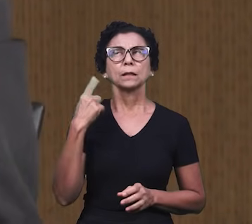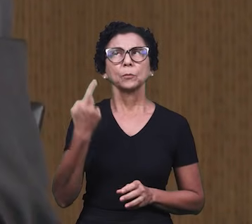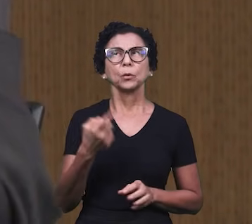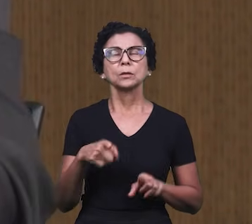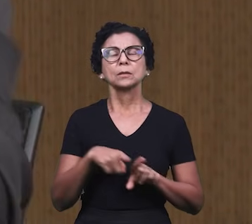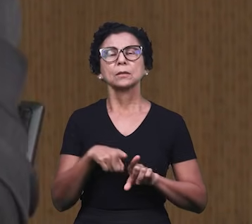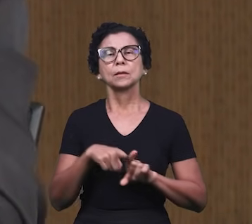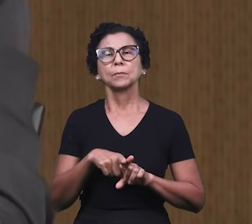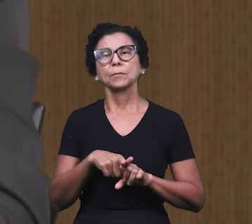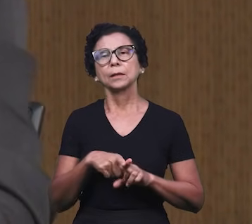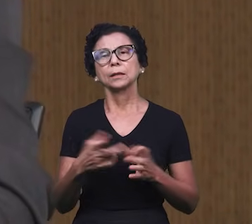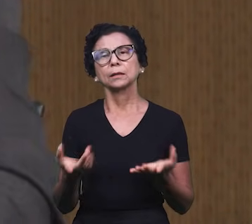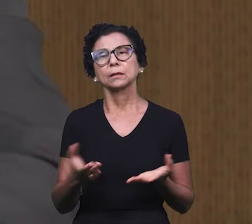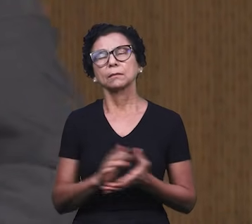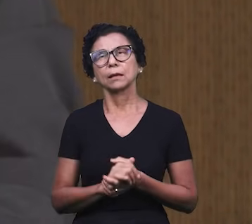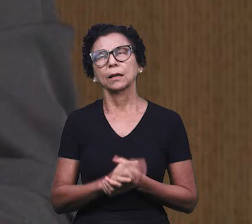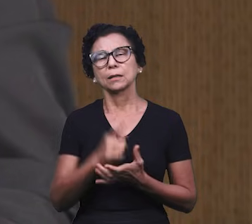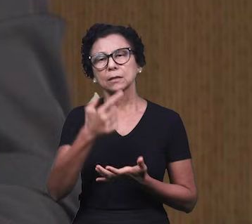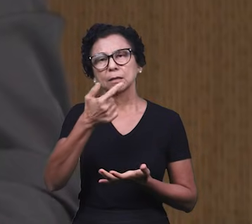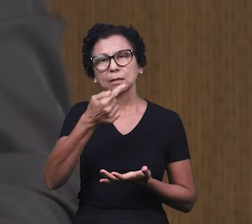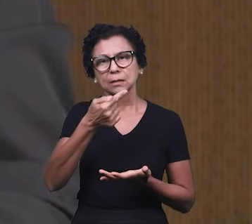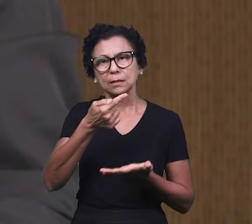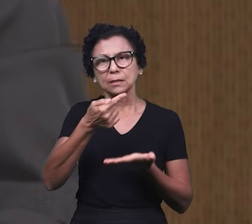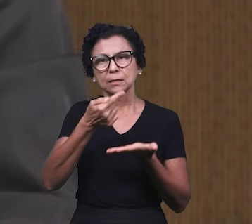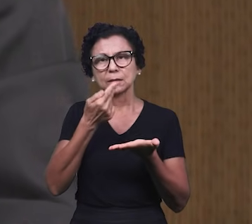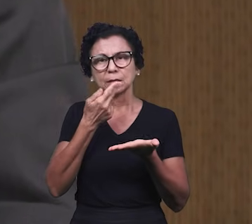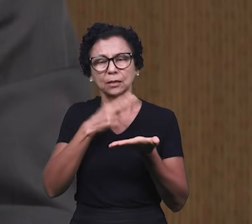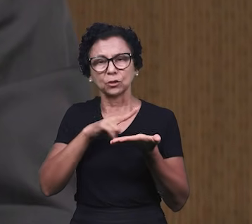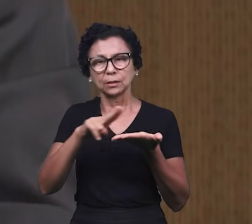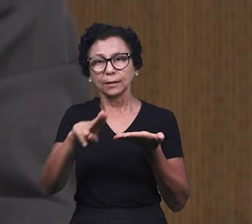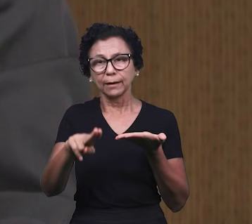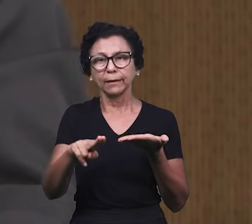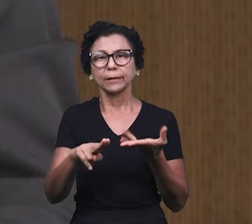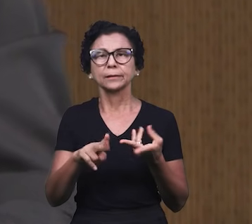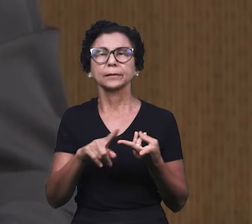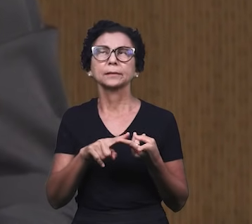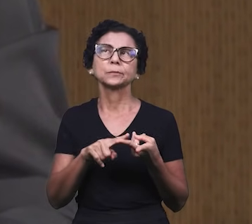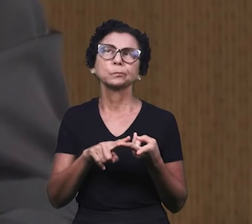semana. Então, 7 cartas, né, um